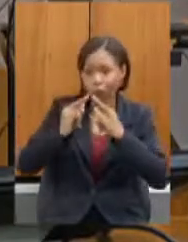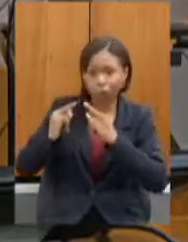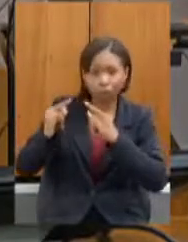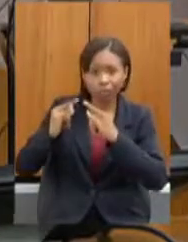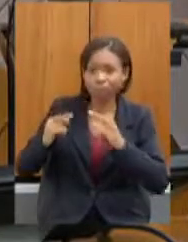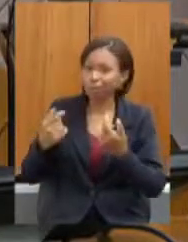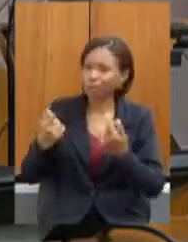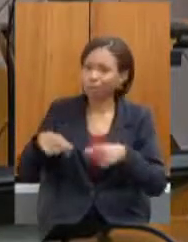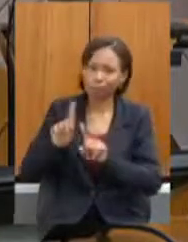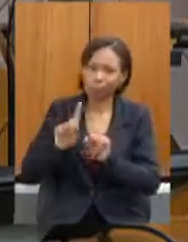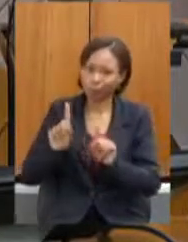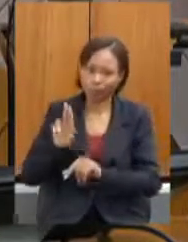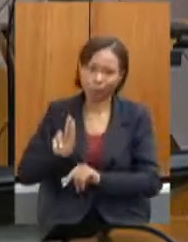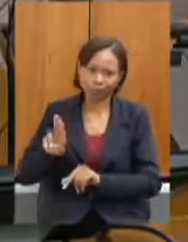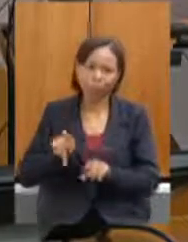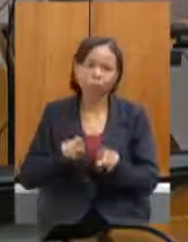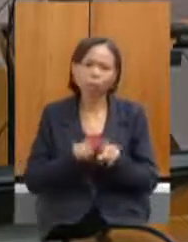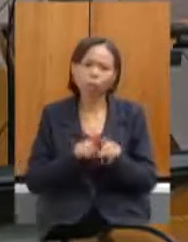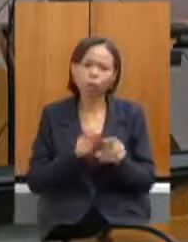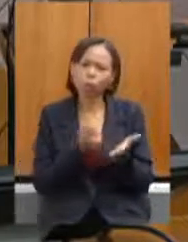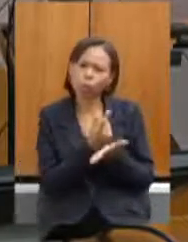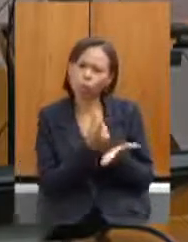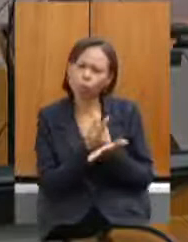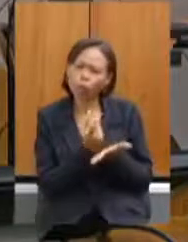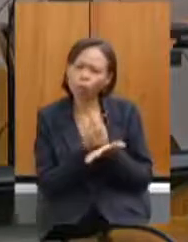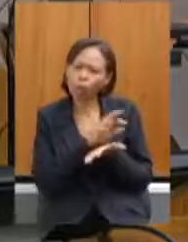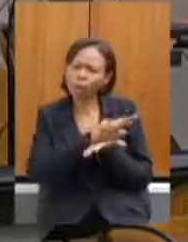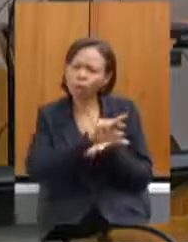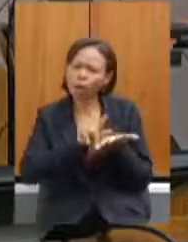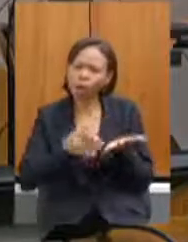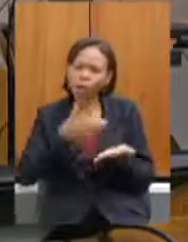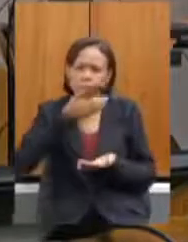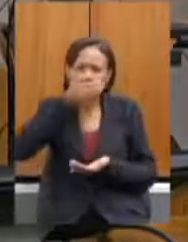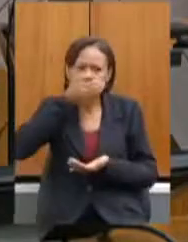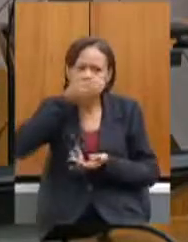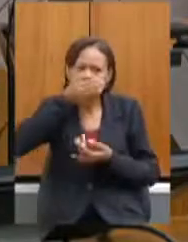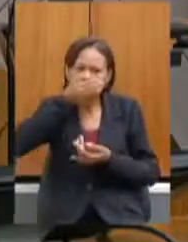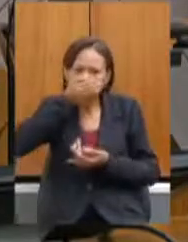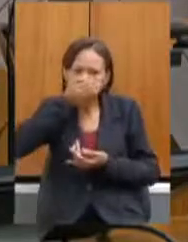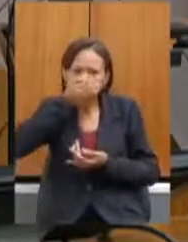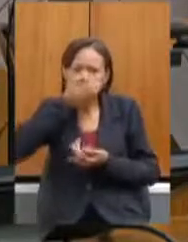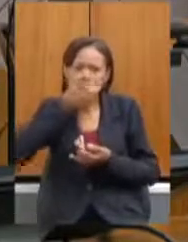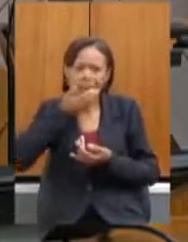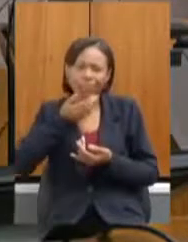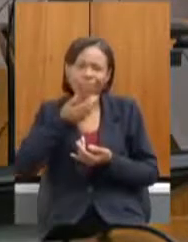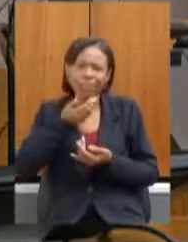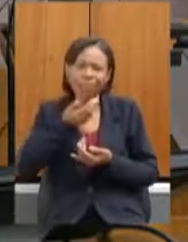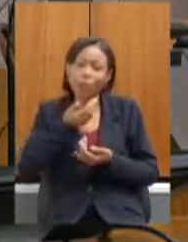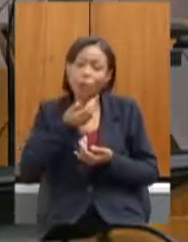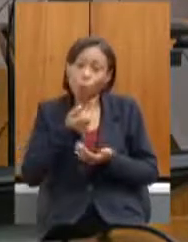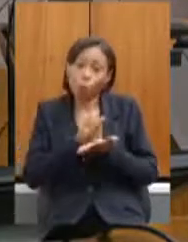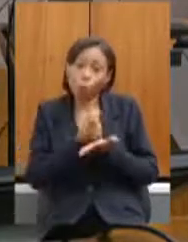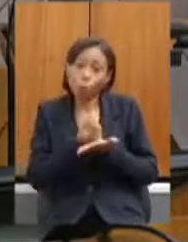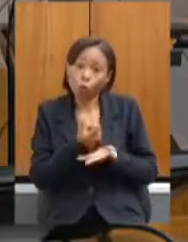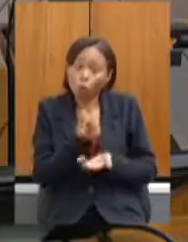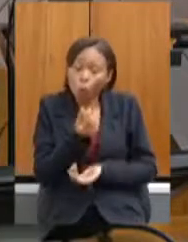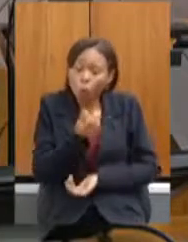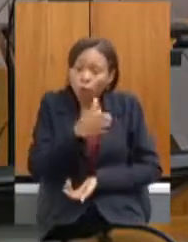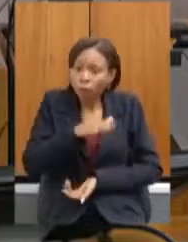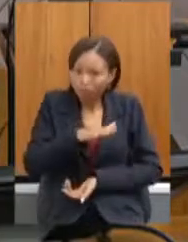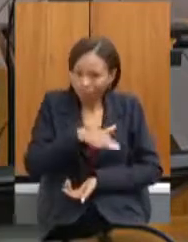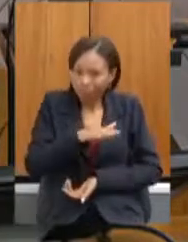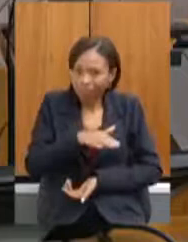compras vários respiradores que foram comprados com menor preço de mercado considerando também a atuação no contexto